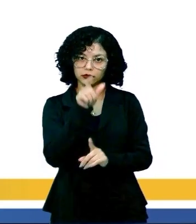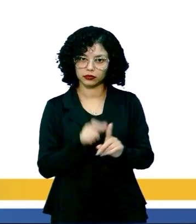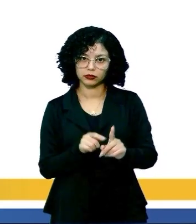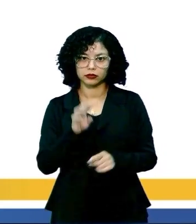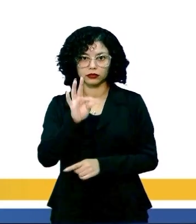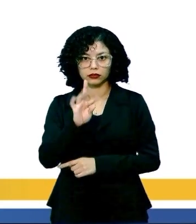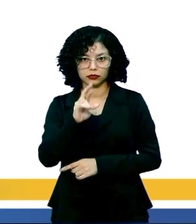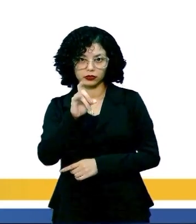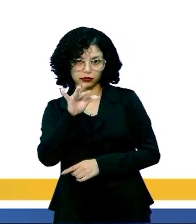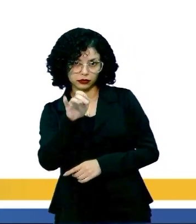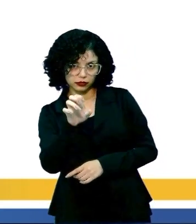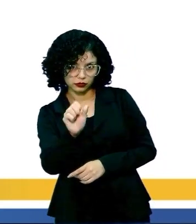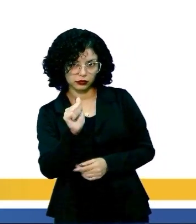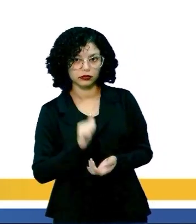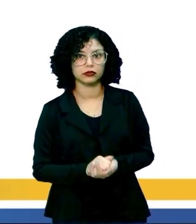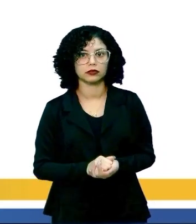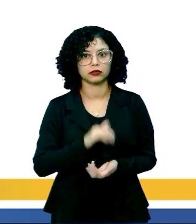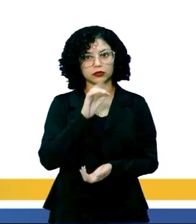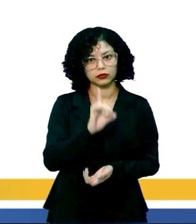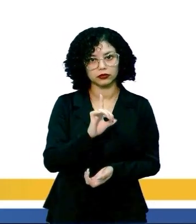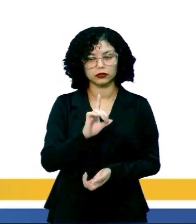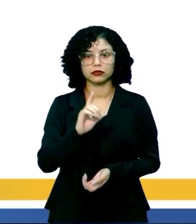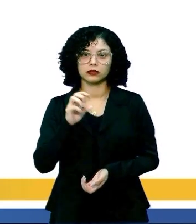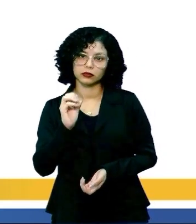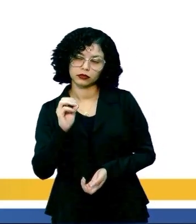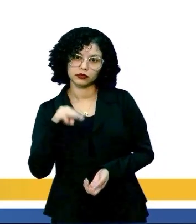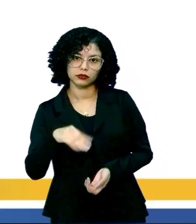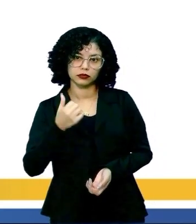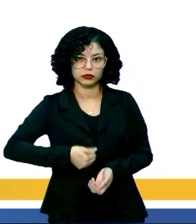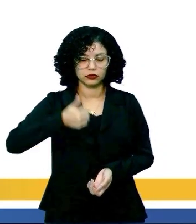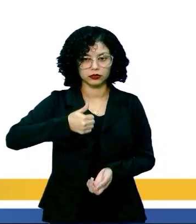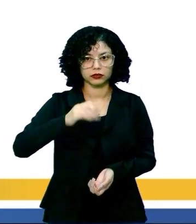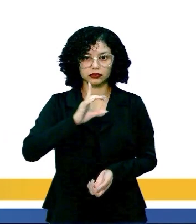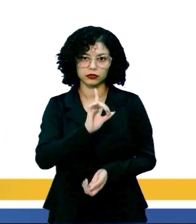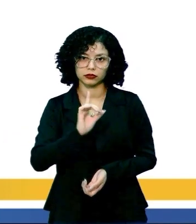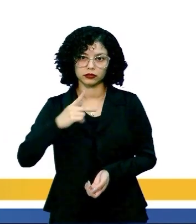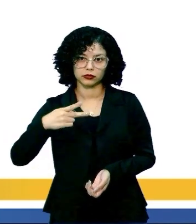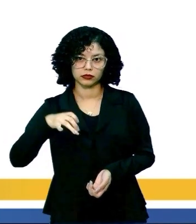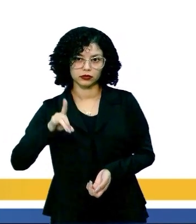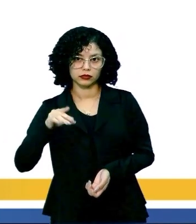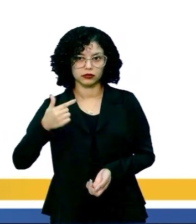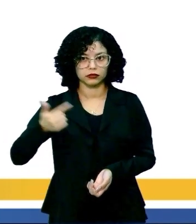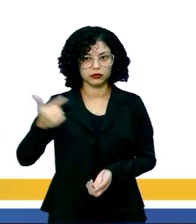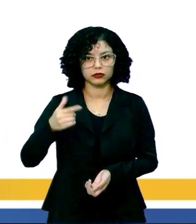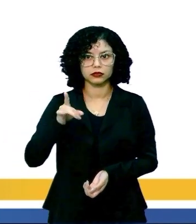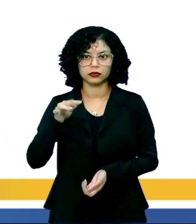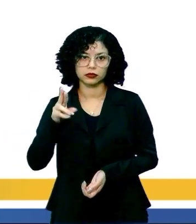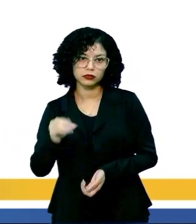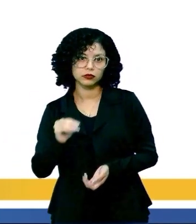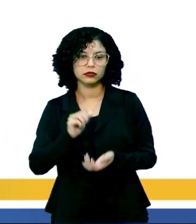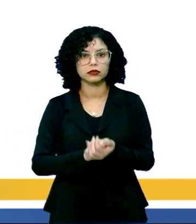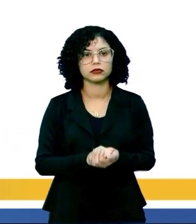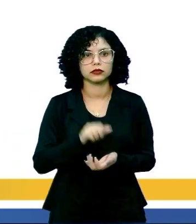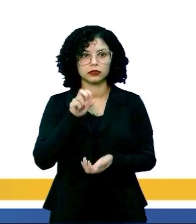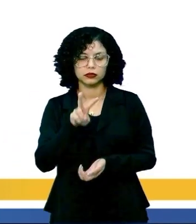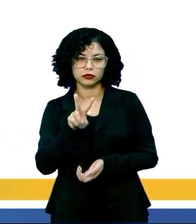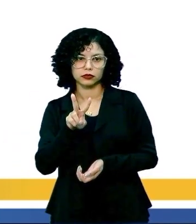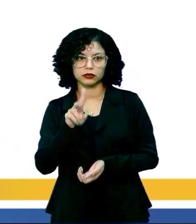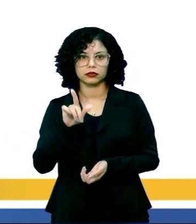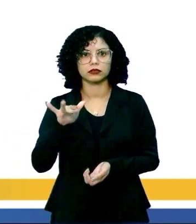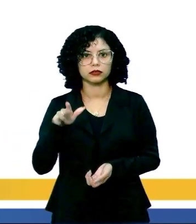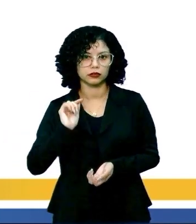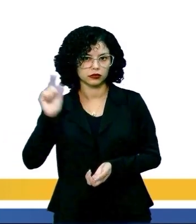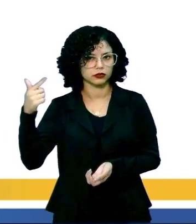ao Tiradentes, ao Dom Pedro I, ao Dom Pedro II, a Marechal Deodoro, a Getúlio Vargas e